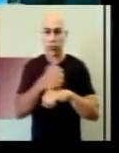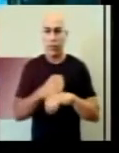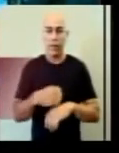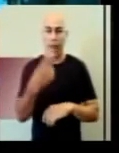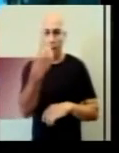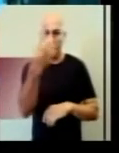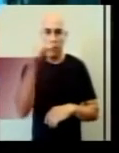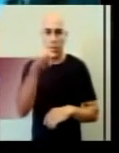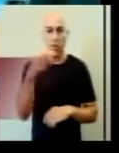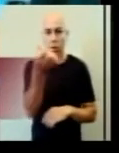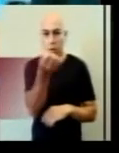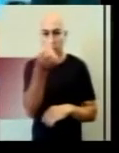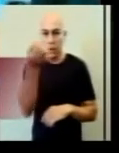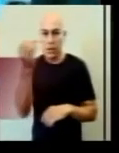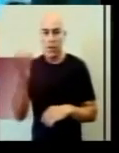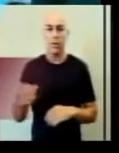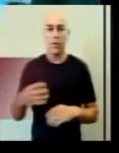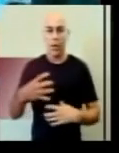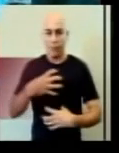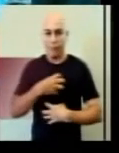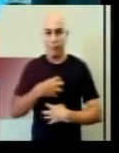óbitos. Temos